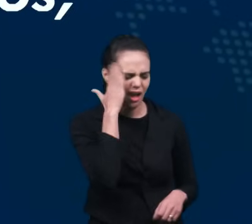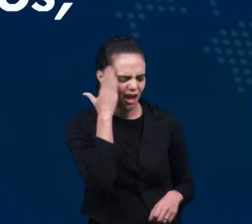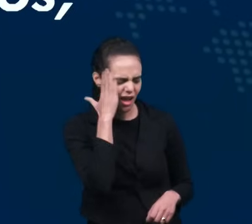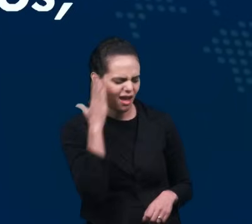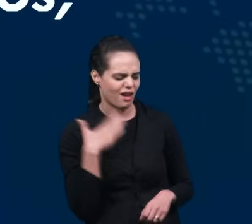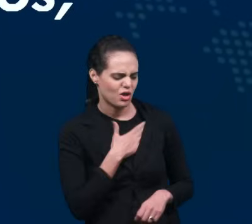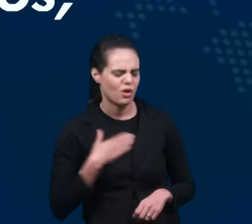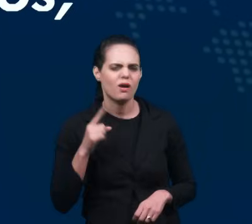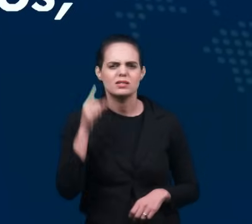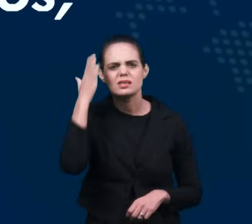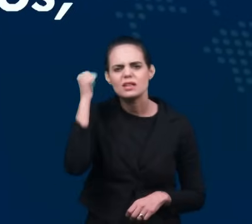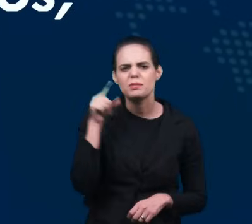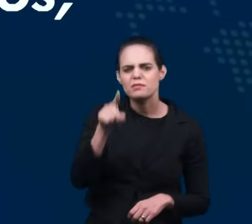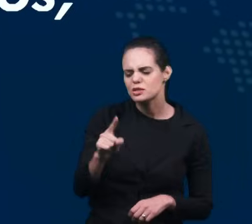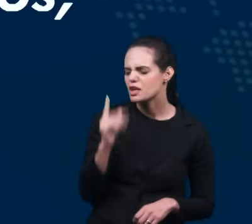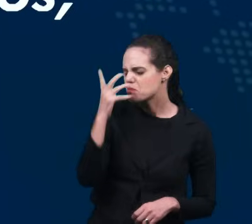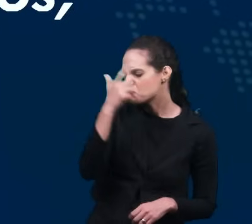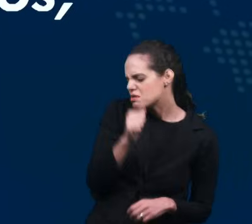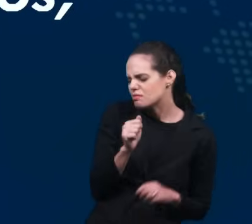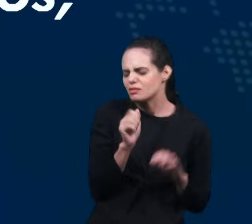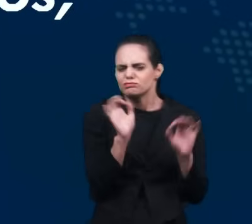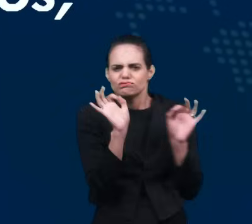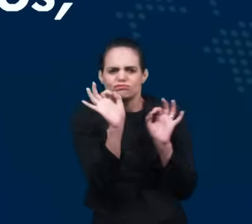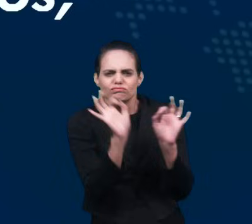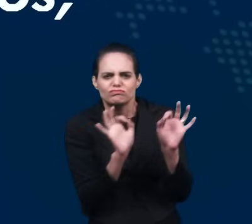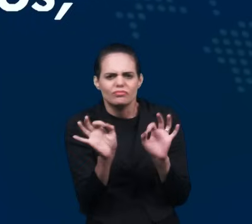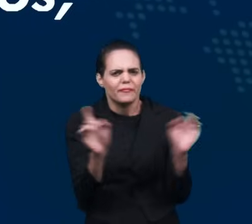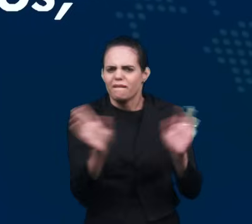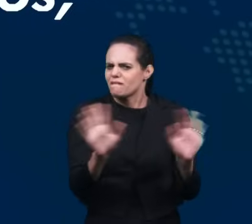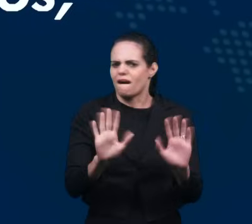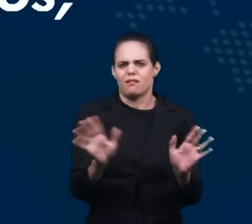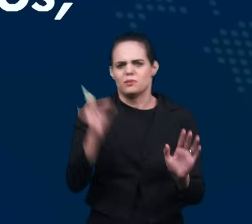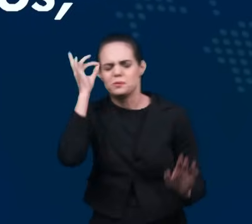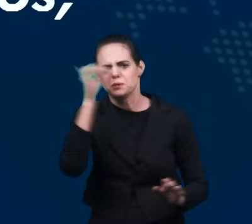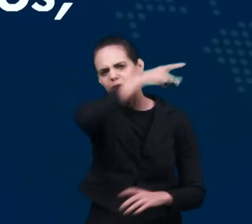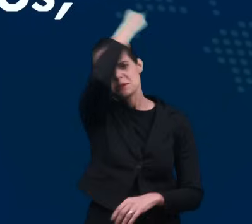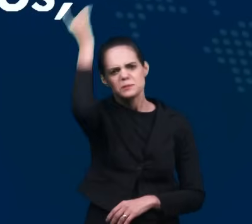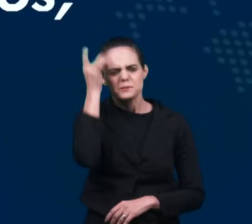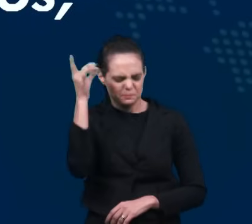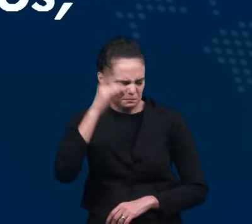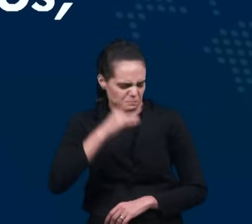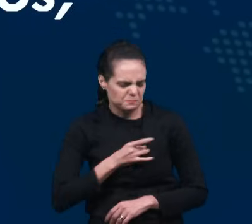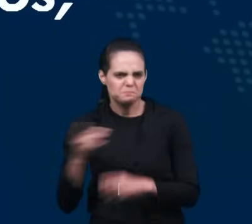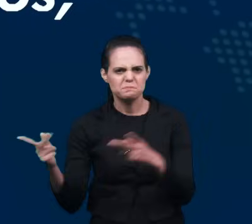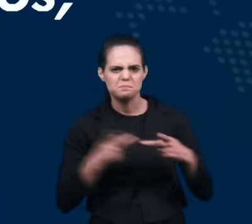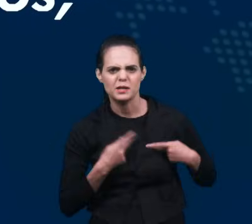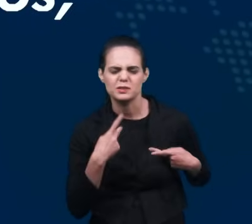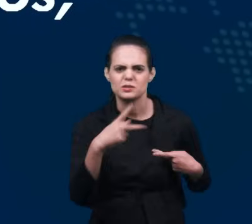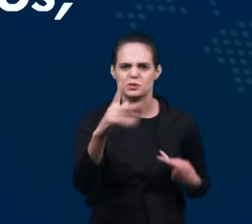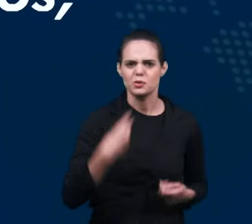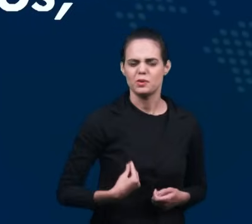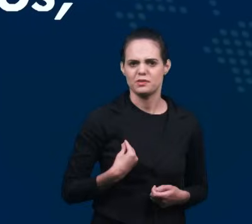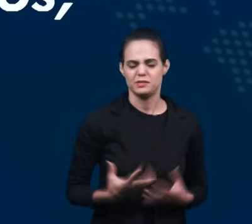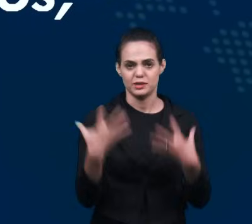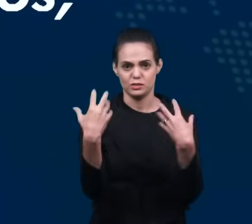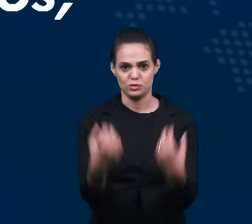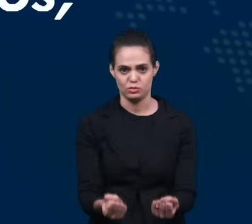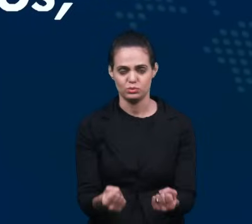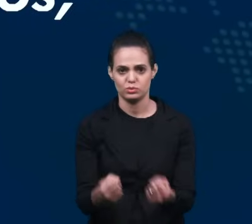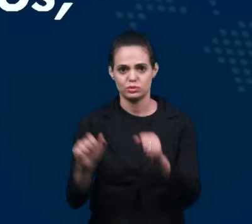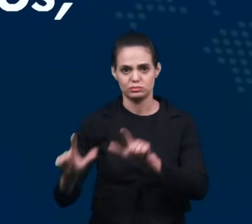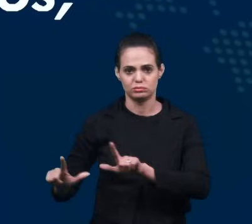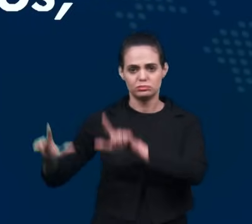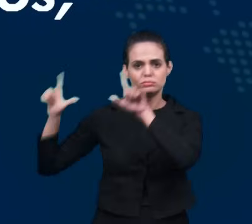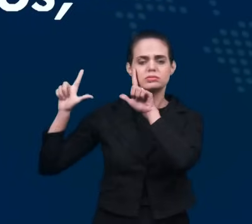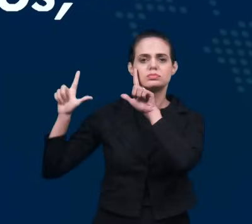bonitinho, arrumadinho. Não, o Espírito Santo, se Ele visitar o seu coração, e essa é a hora da saída. Comigo, então, os que entenderam